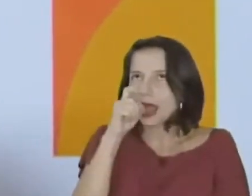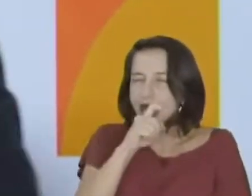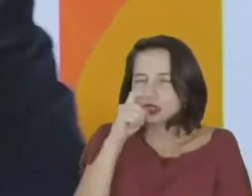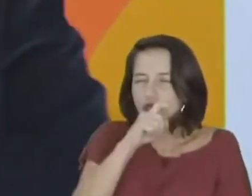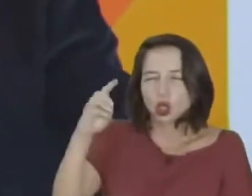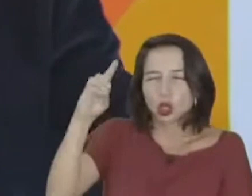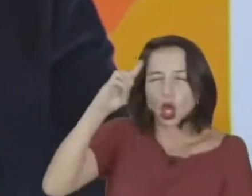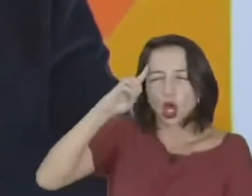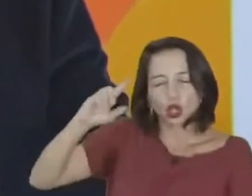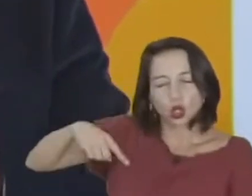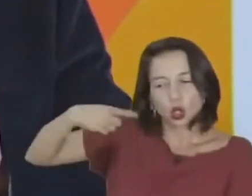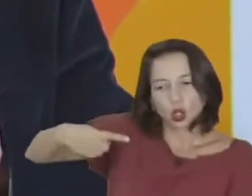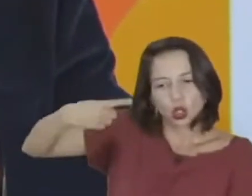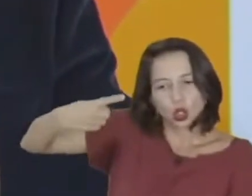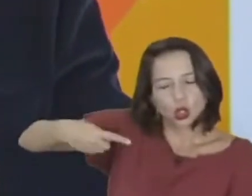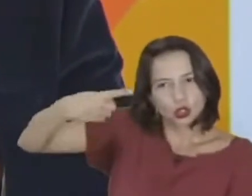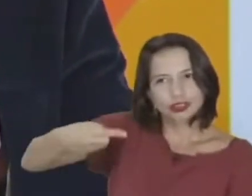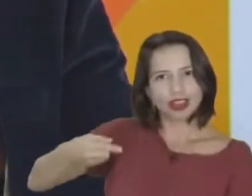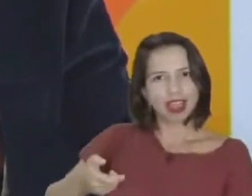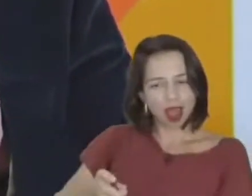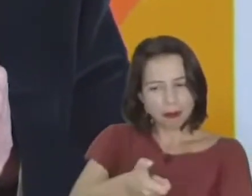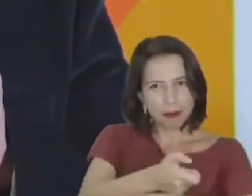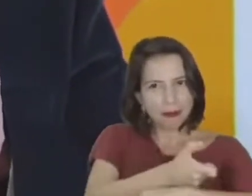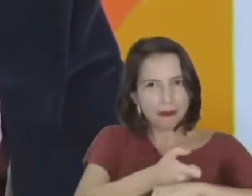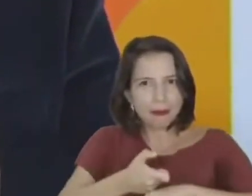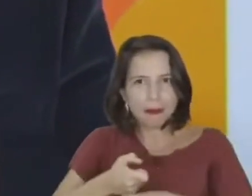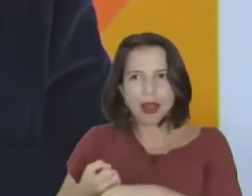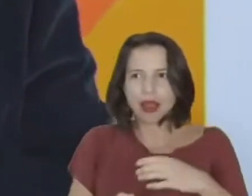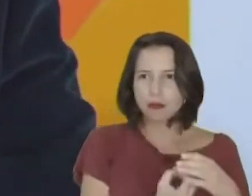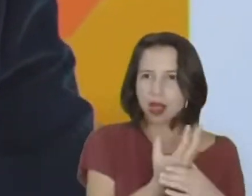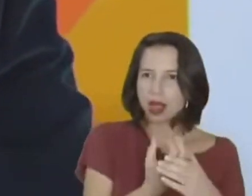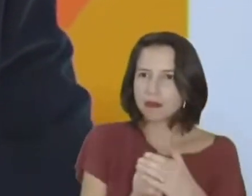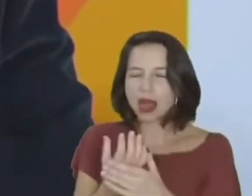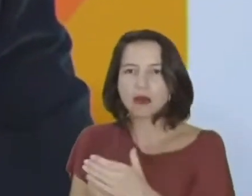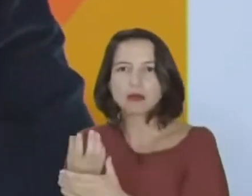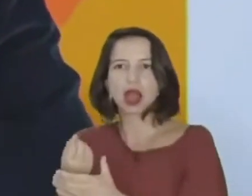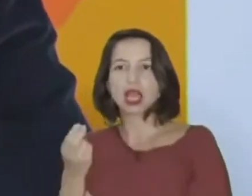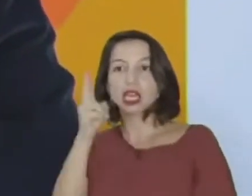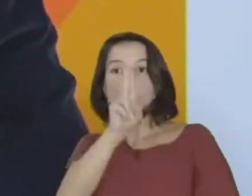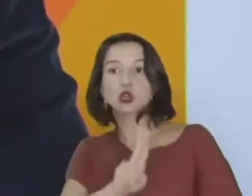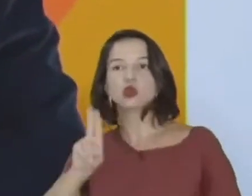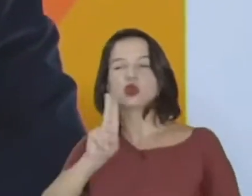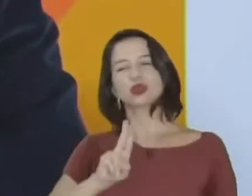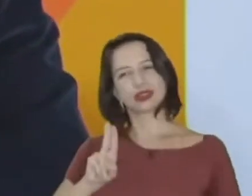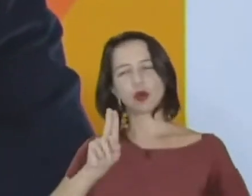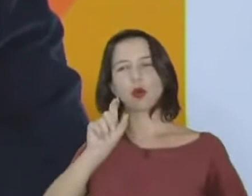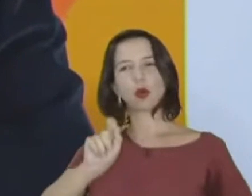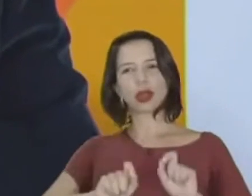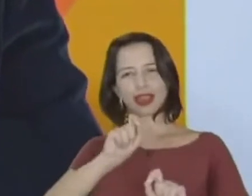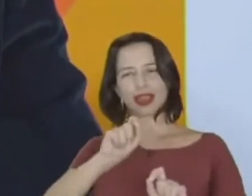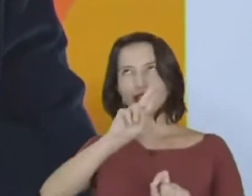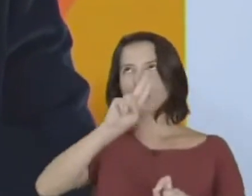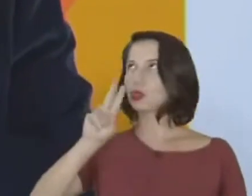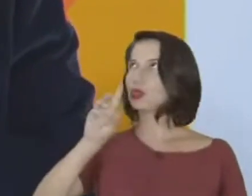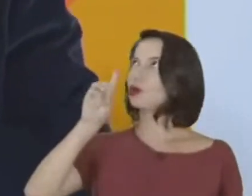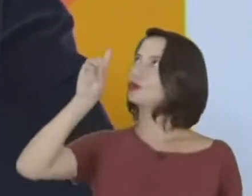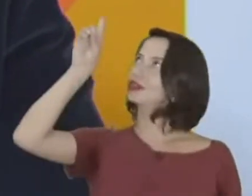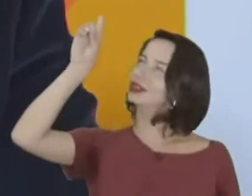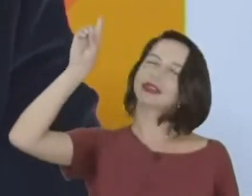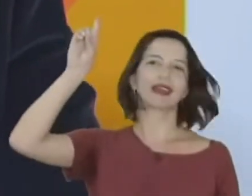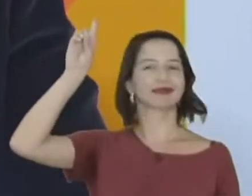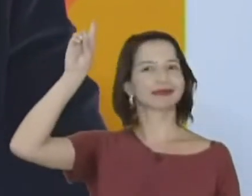ele é uma pessoa que mente, inclusive, utilizando o nome de Deus em vão. Ele não é evangélico, ele não é católico,